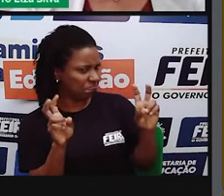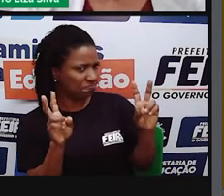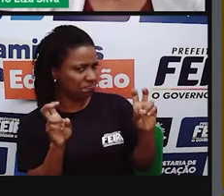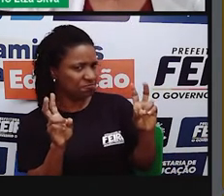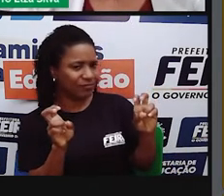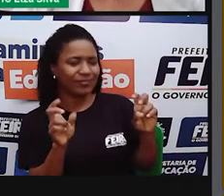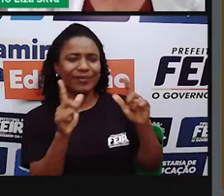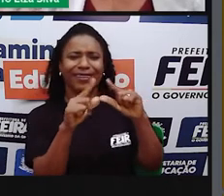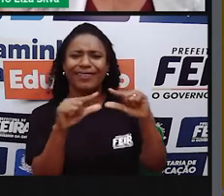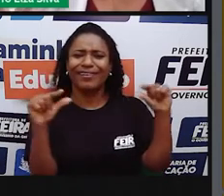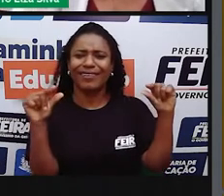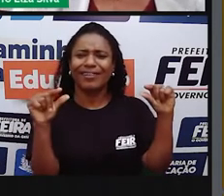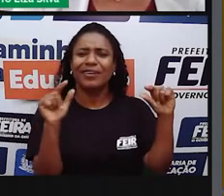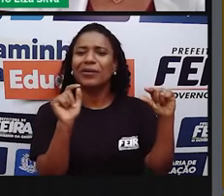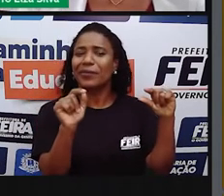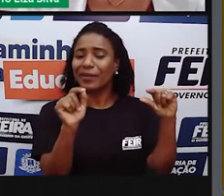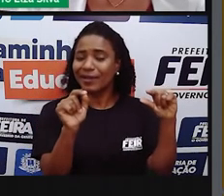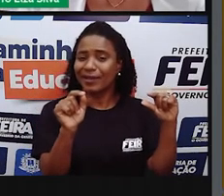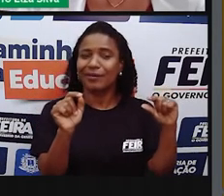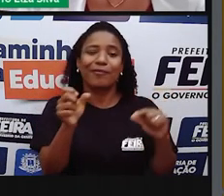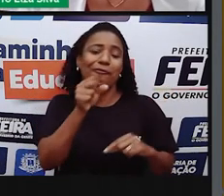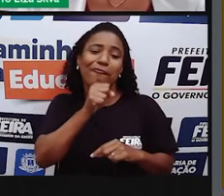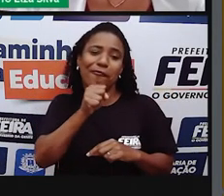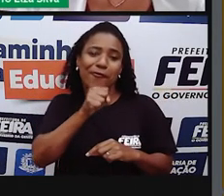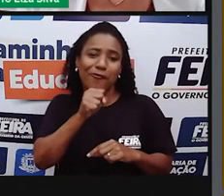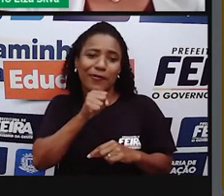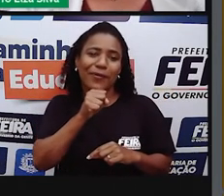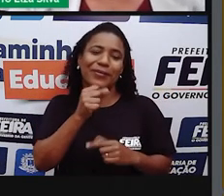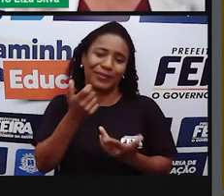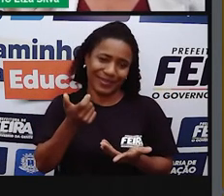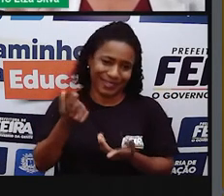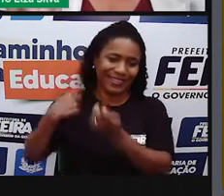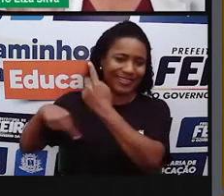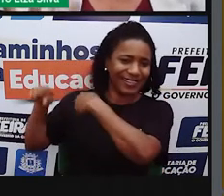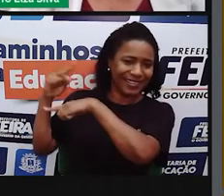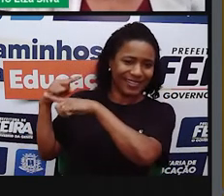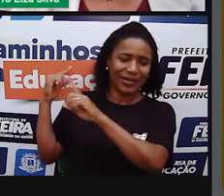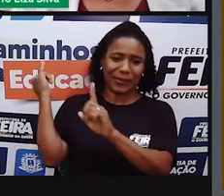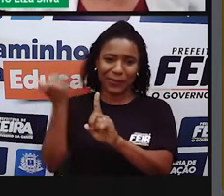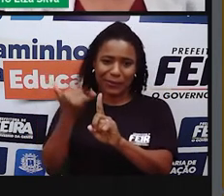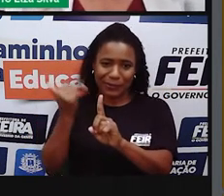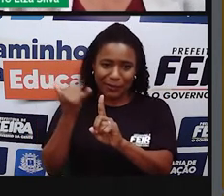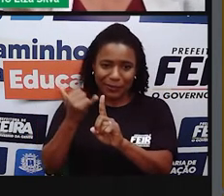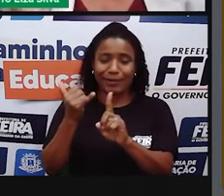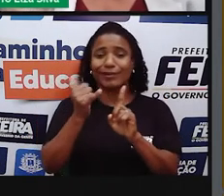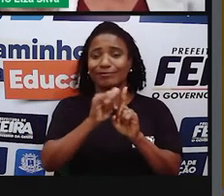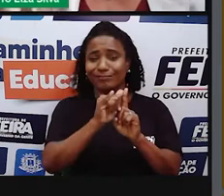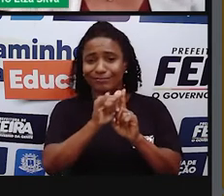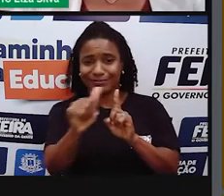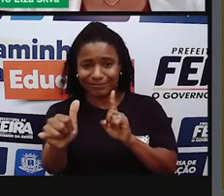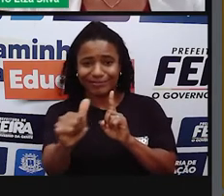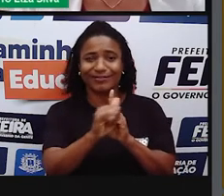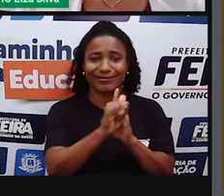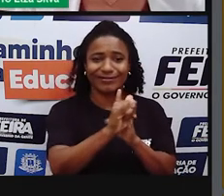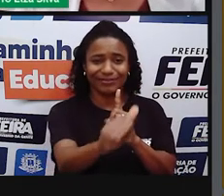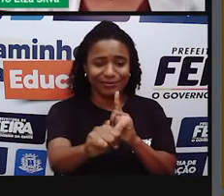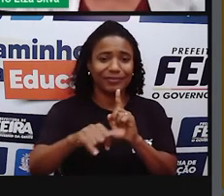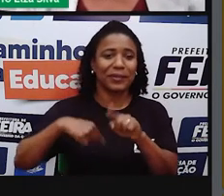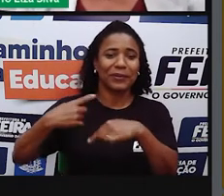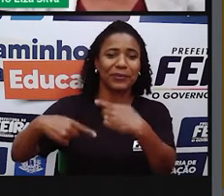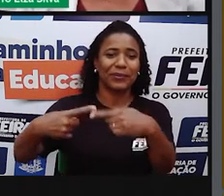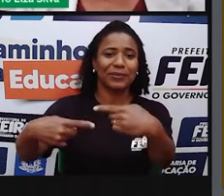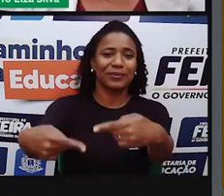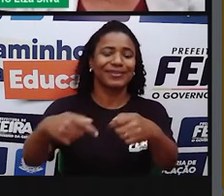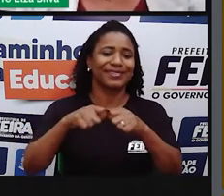esses provérbios dos seus avós, e os seus avós já devem ter ouvido dos tataravós e assim